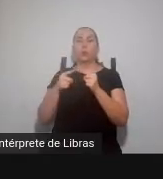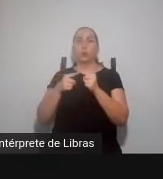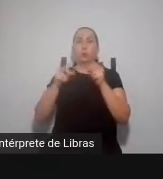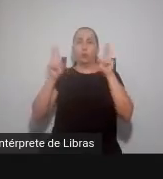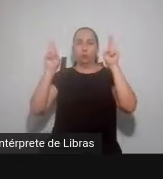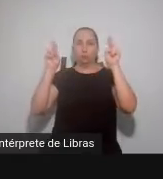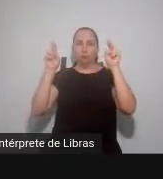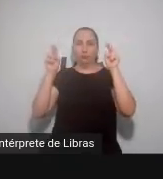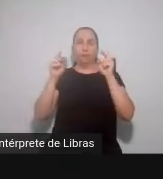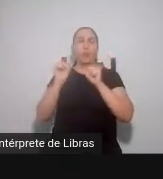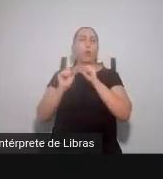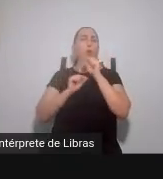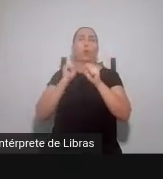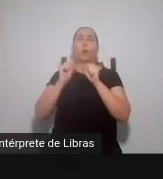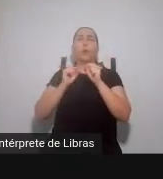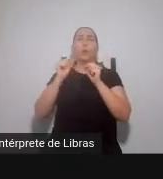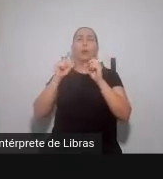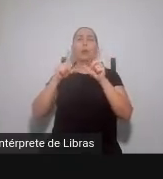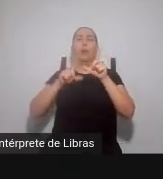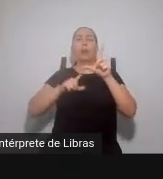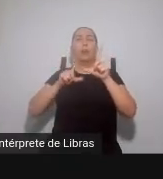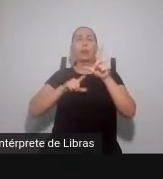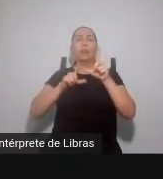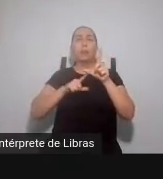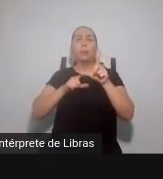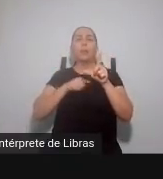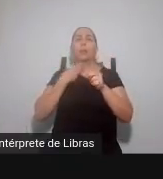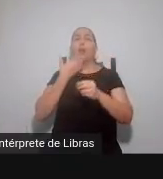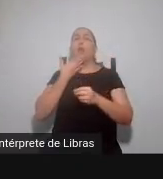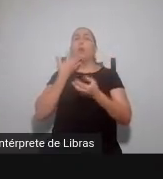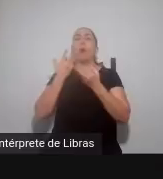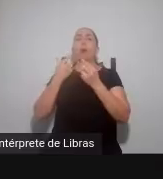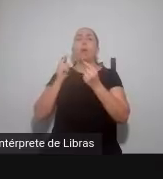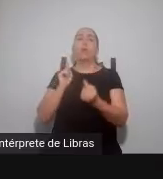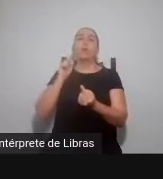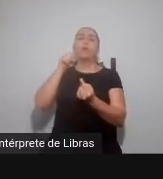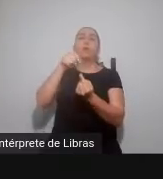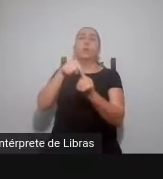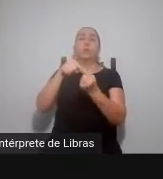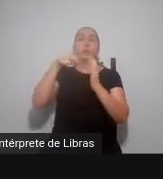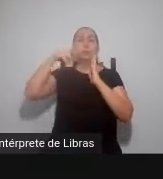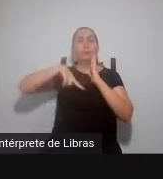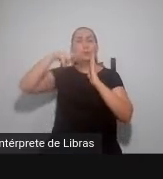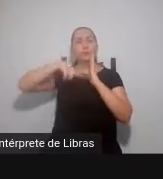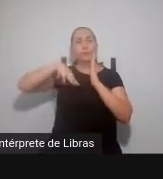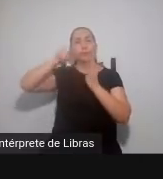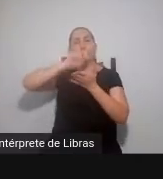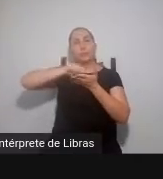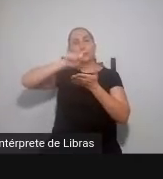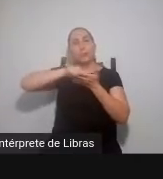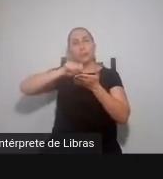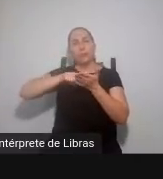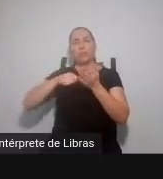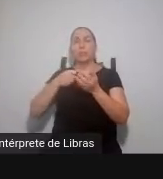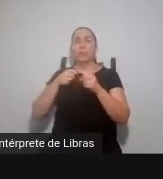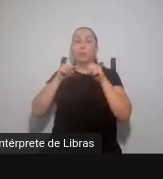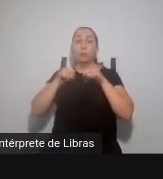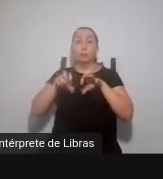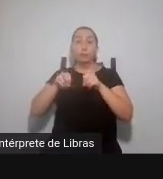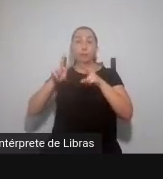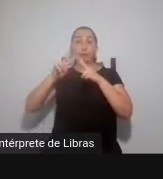que de funções e uso da leitura e da escrita, nesse ambiente remoto, nós